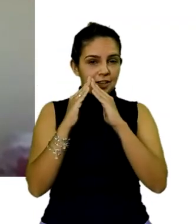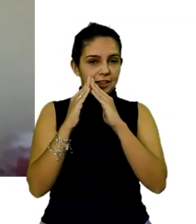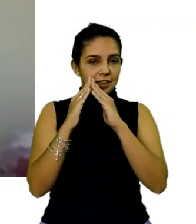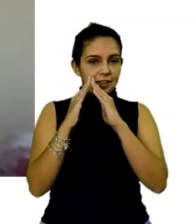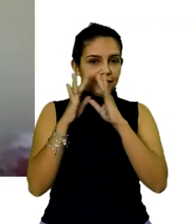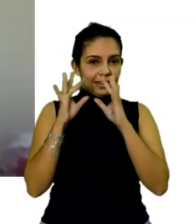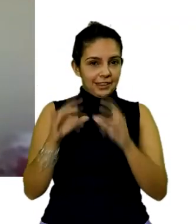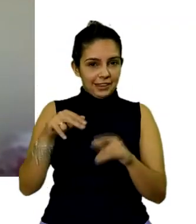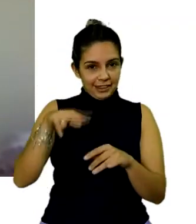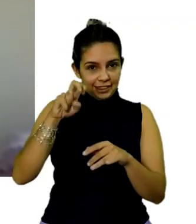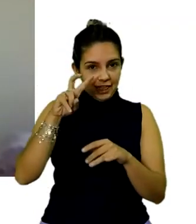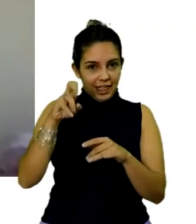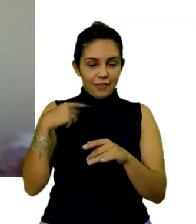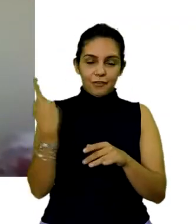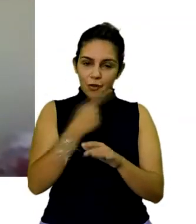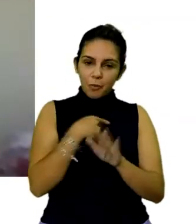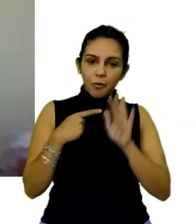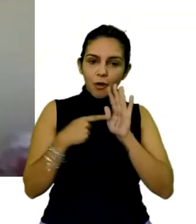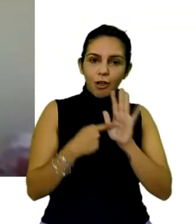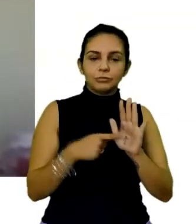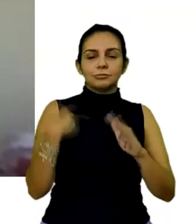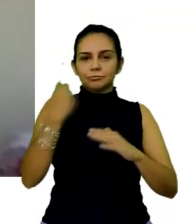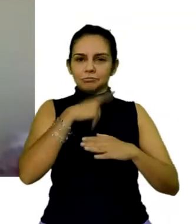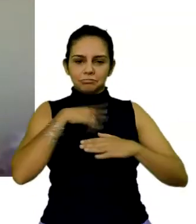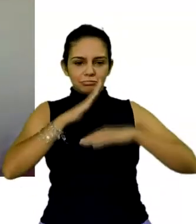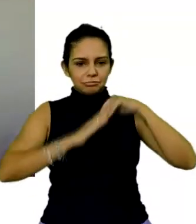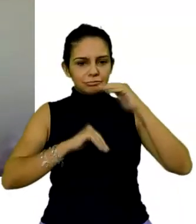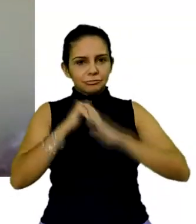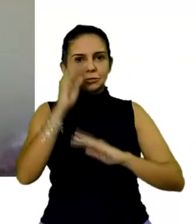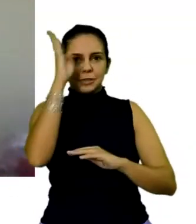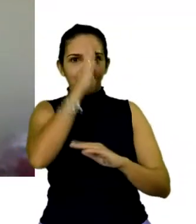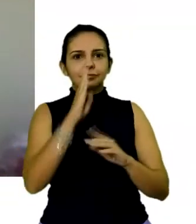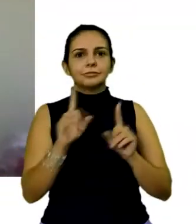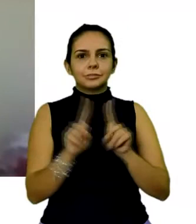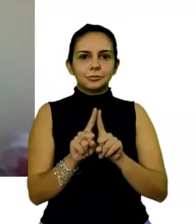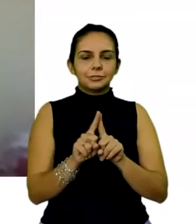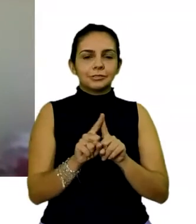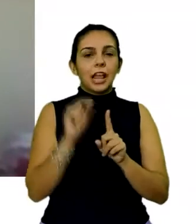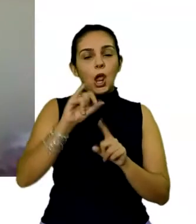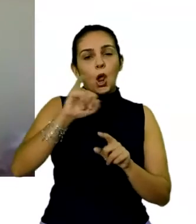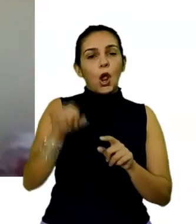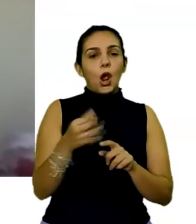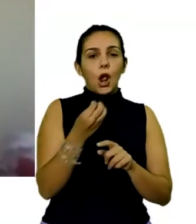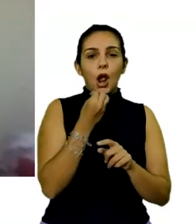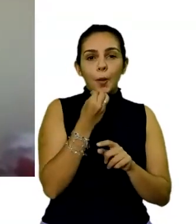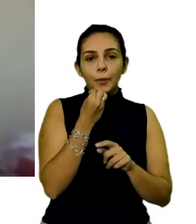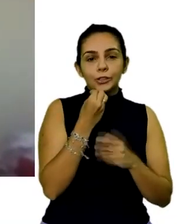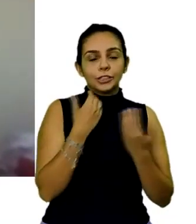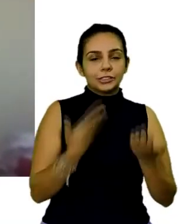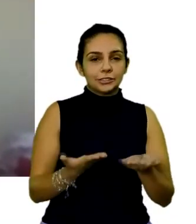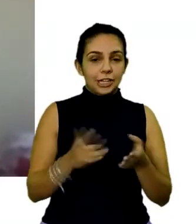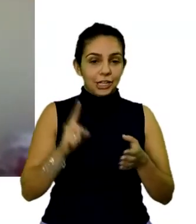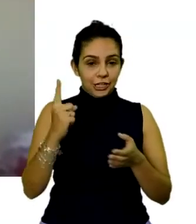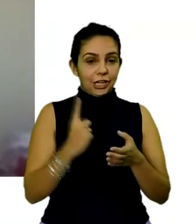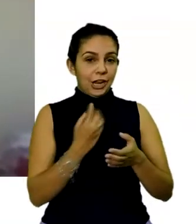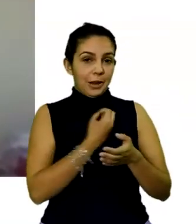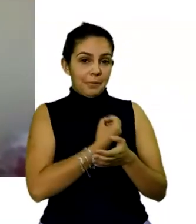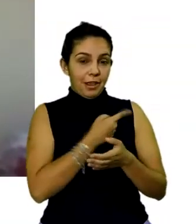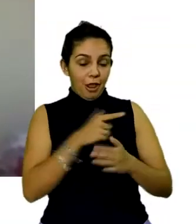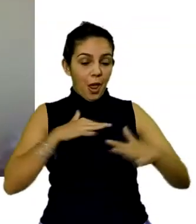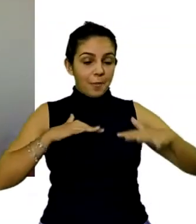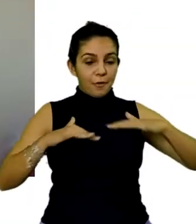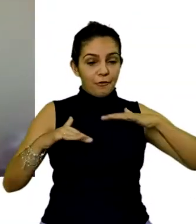neve, vamos mostrar o nosso cenário, Então, quem teve a oportunidade de participar